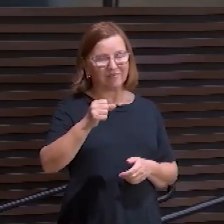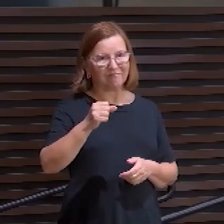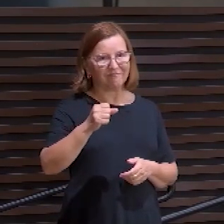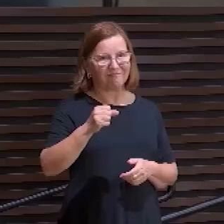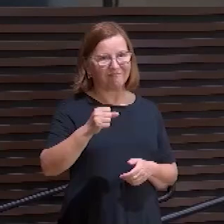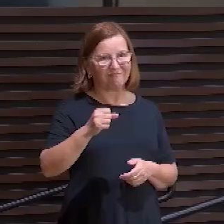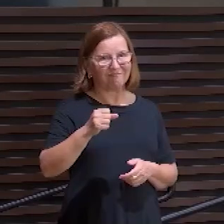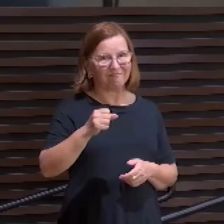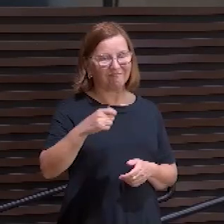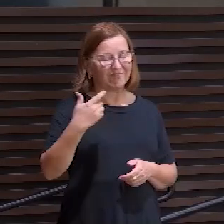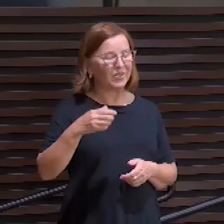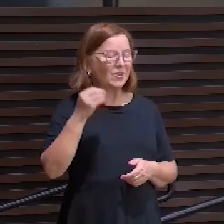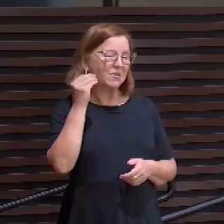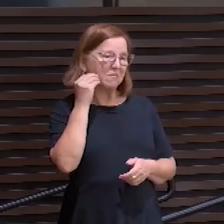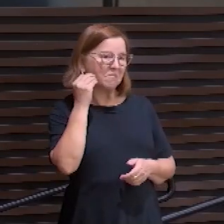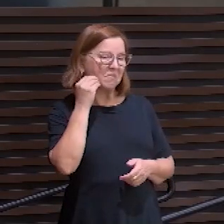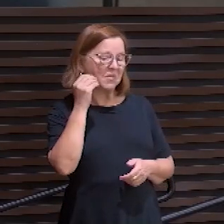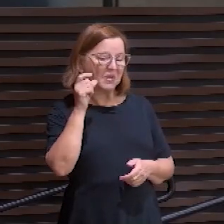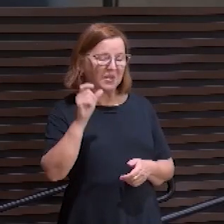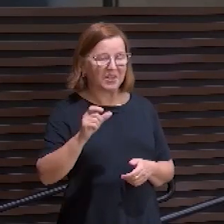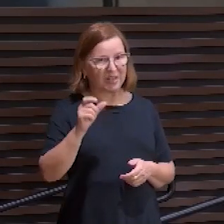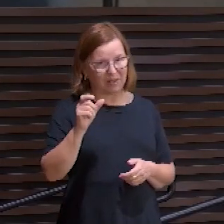da justiça.